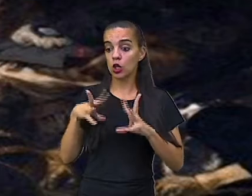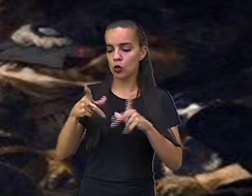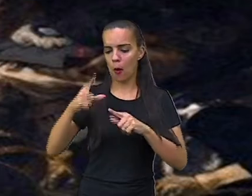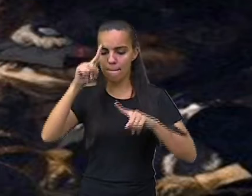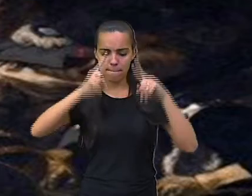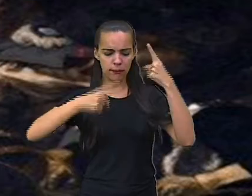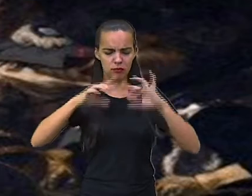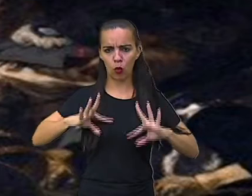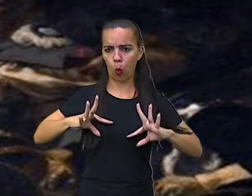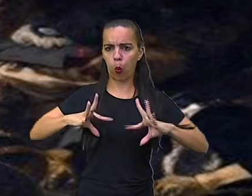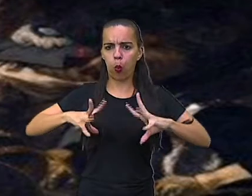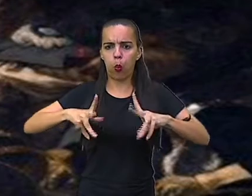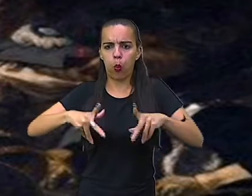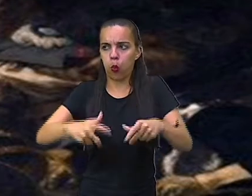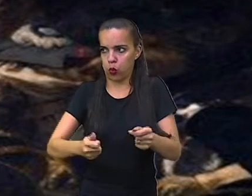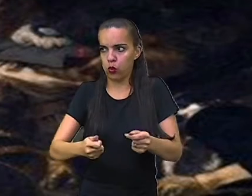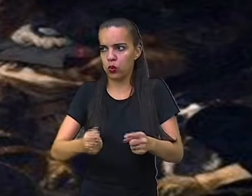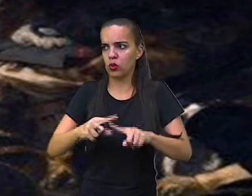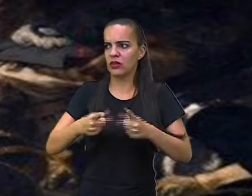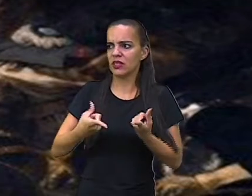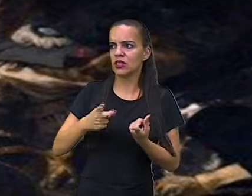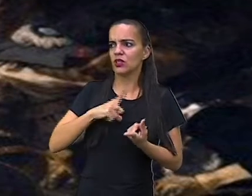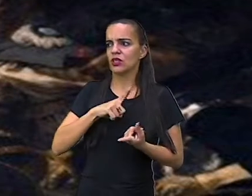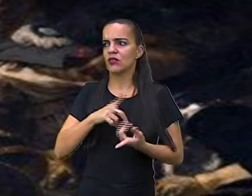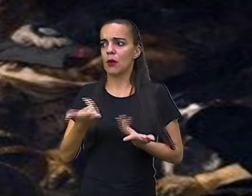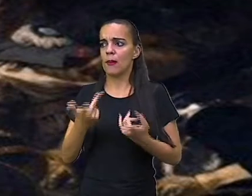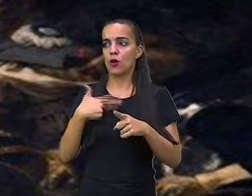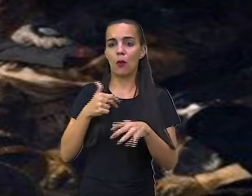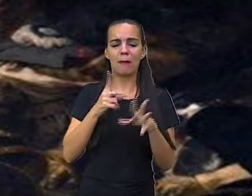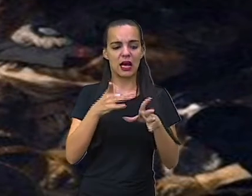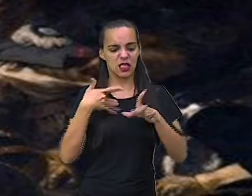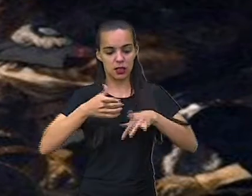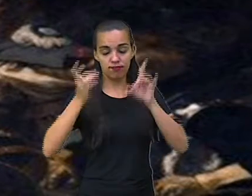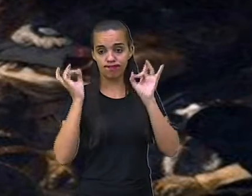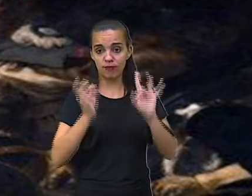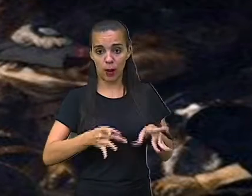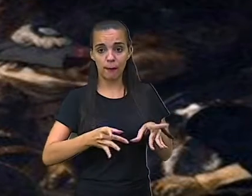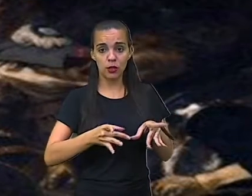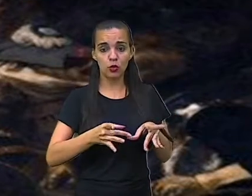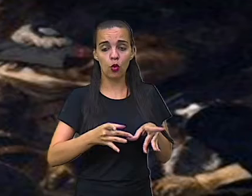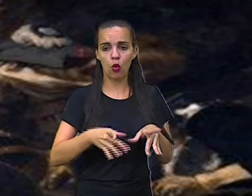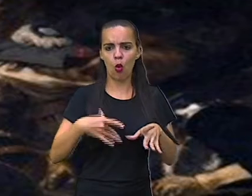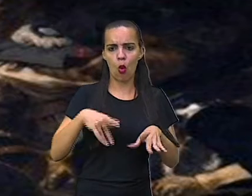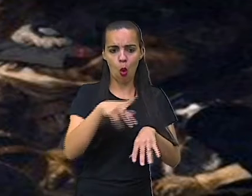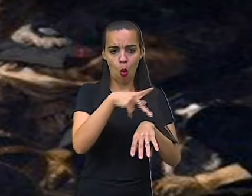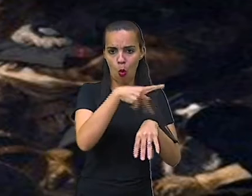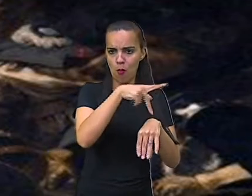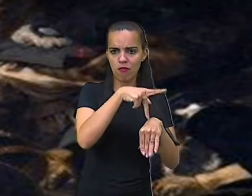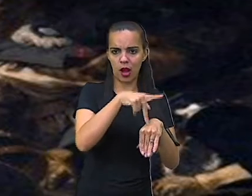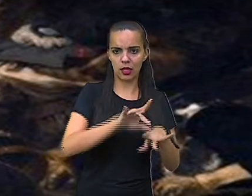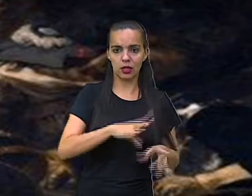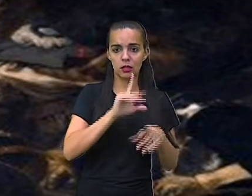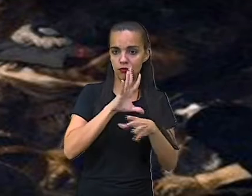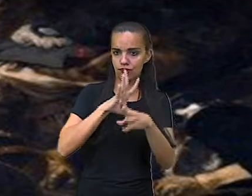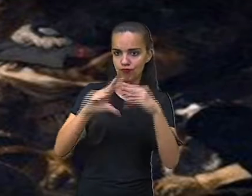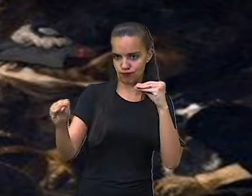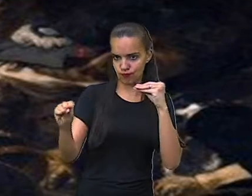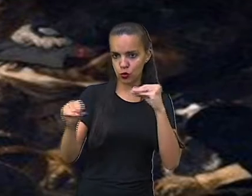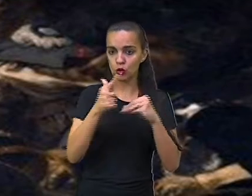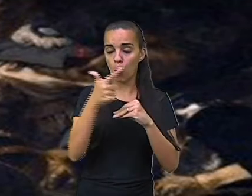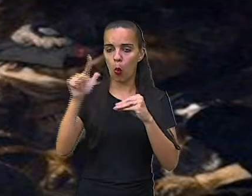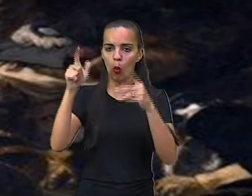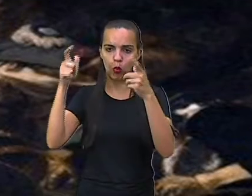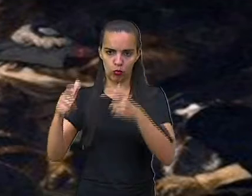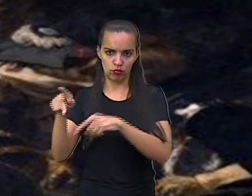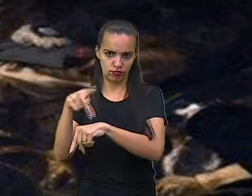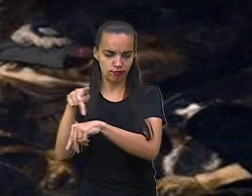acabou abandonando o trono e fugindo do país. A alta burguesia, a classe